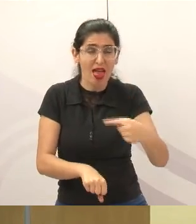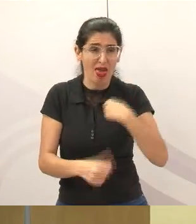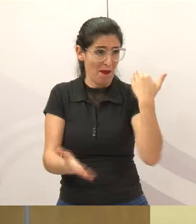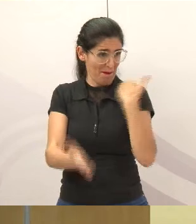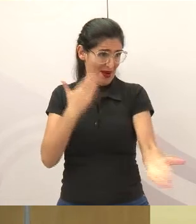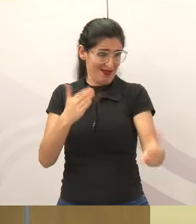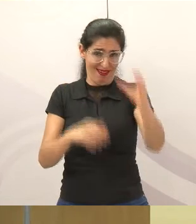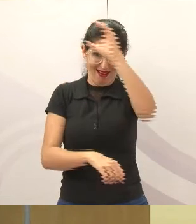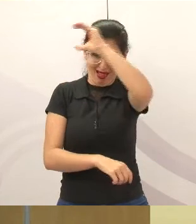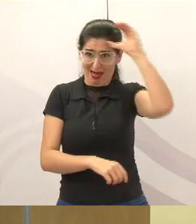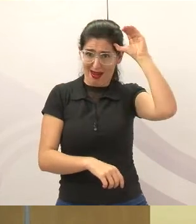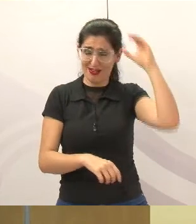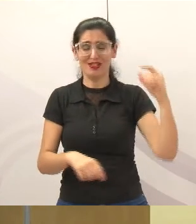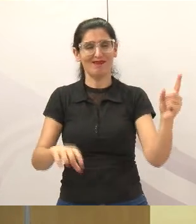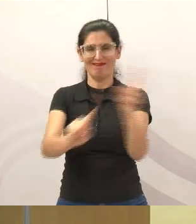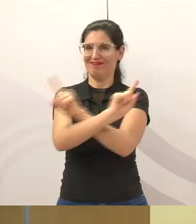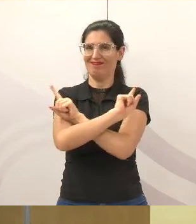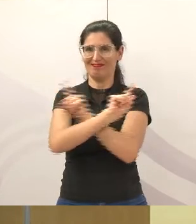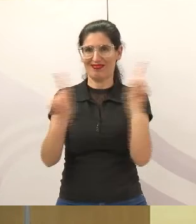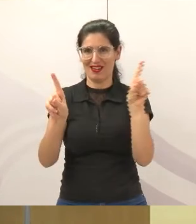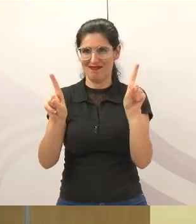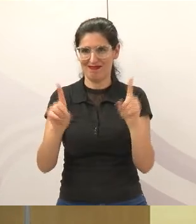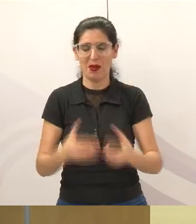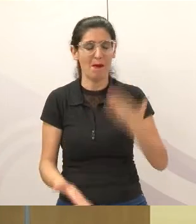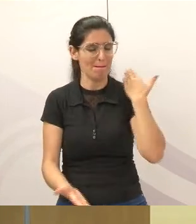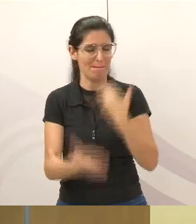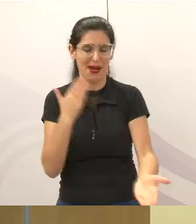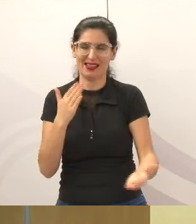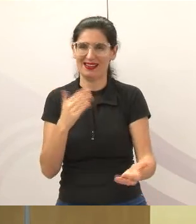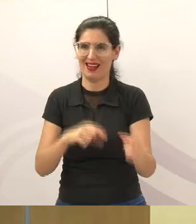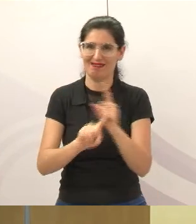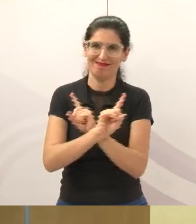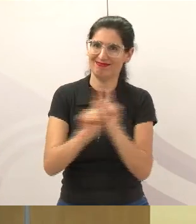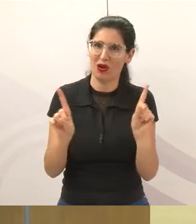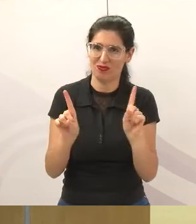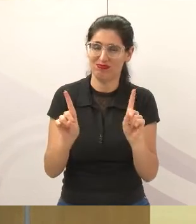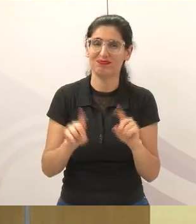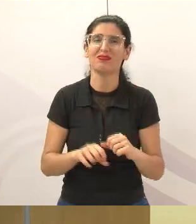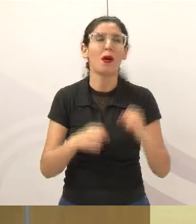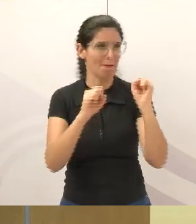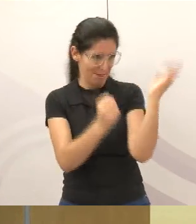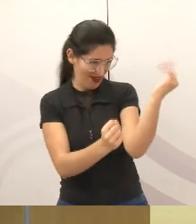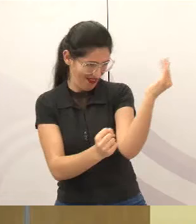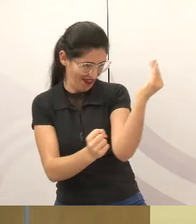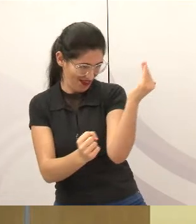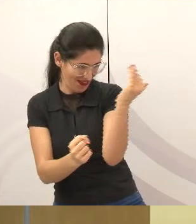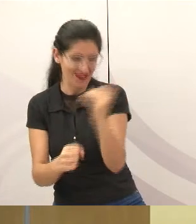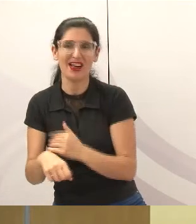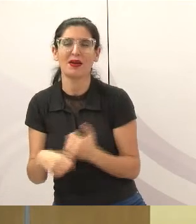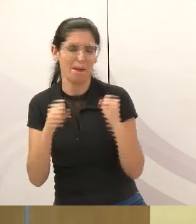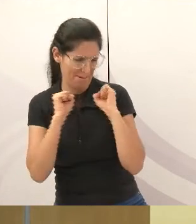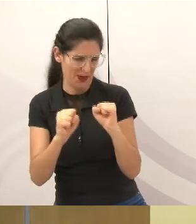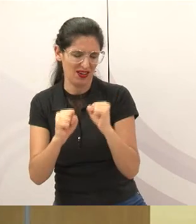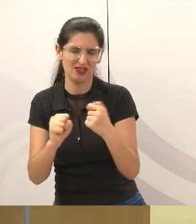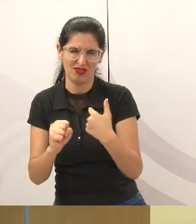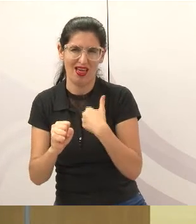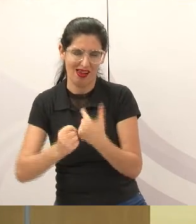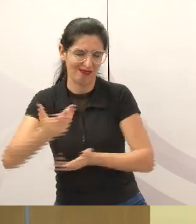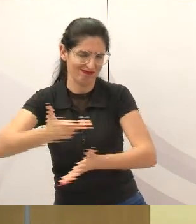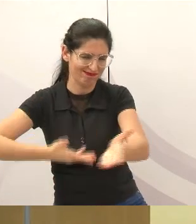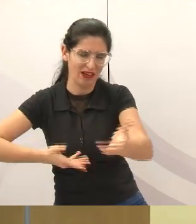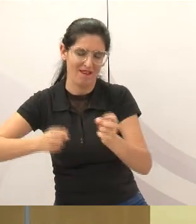boa vontade do Poder Executivo de fiscalizar esse procedimento, vocês acham que é possível? Na prática?